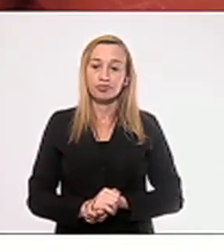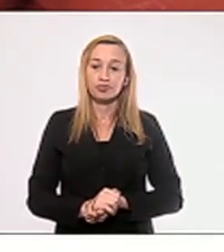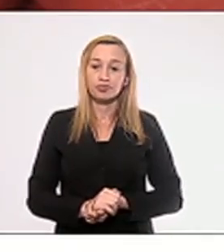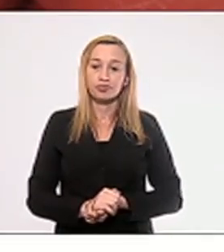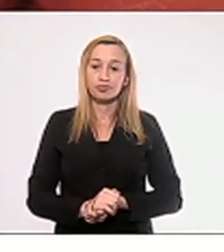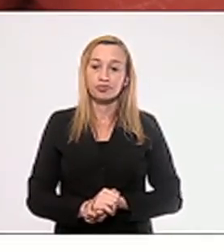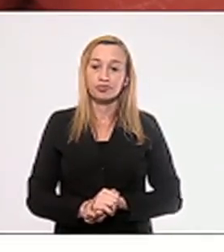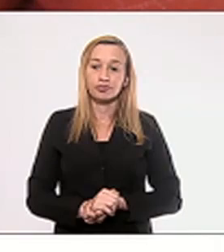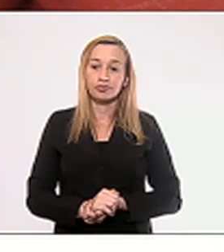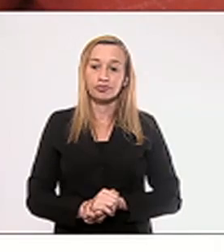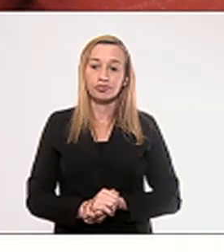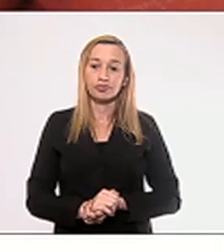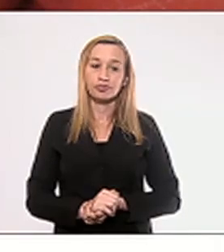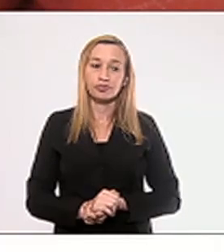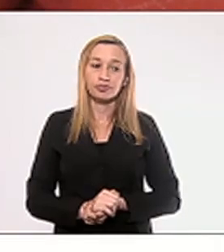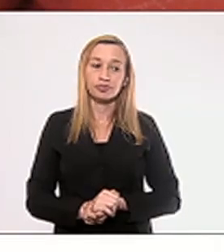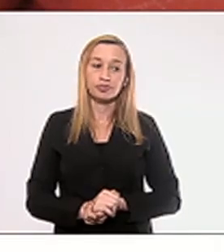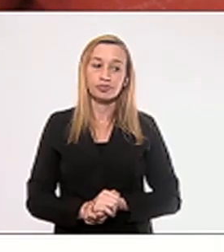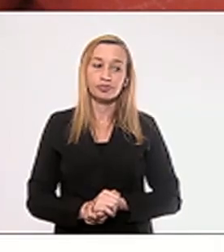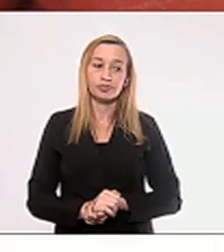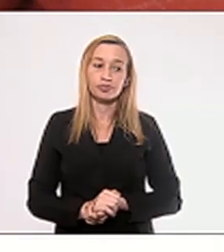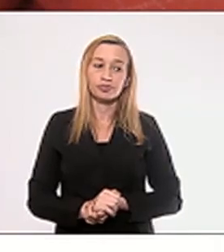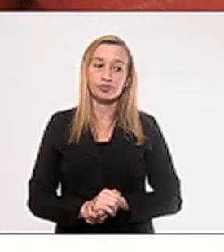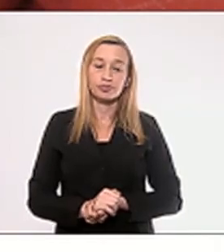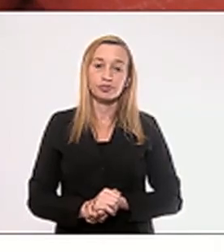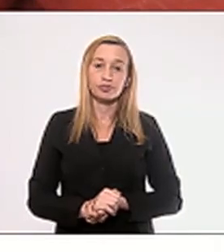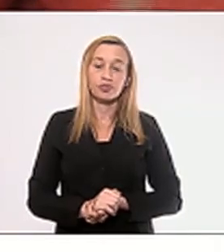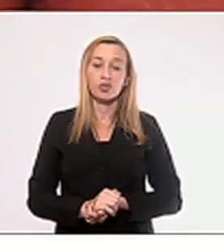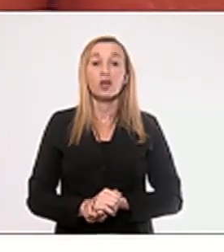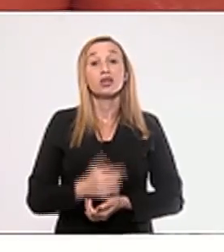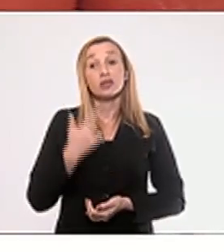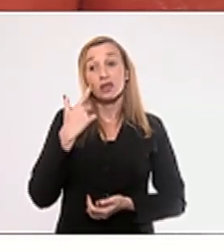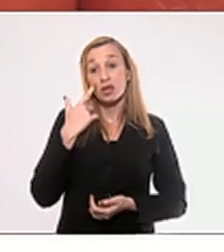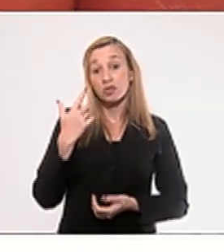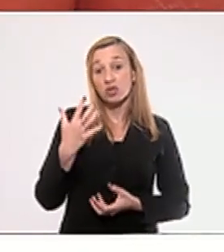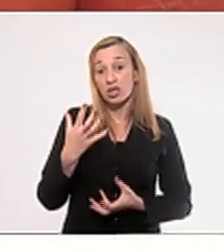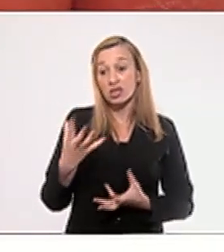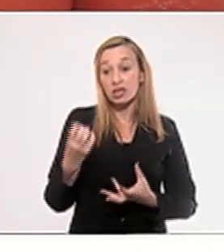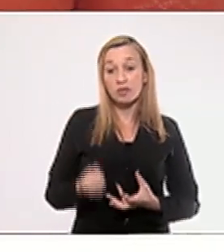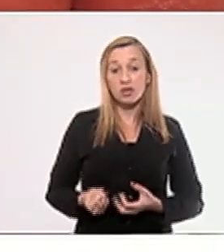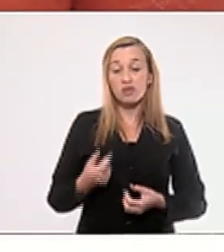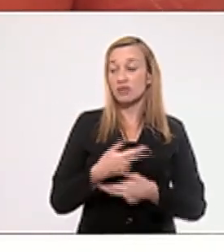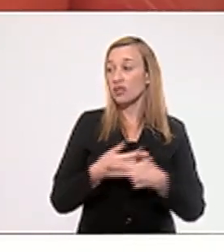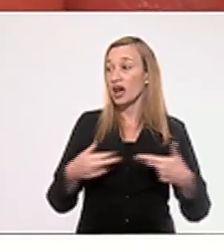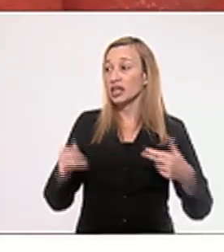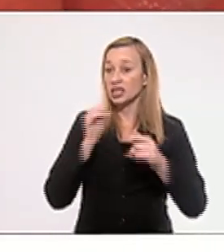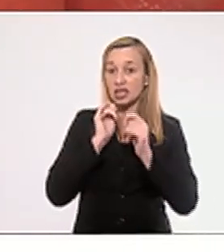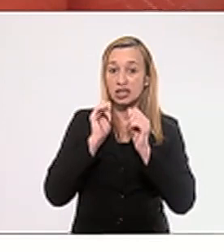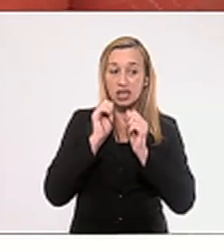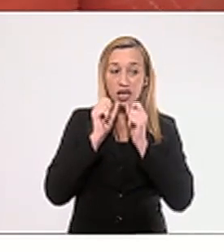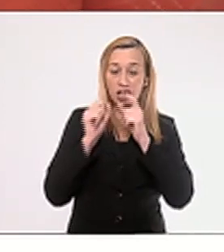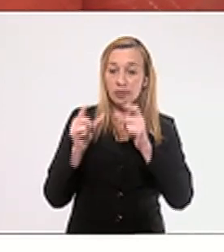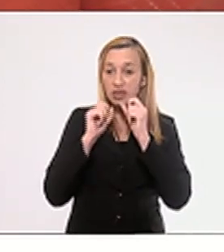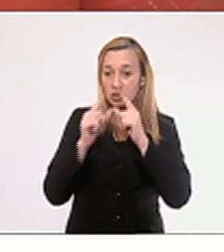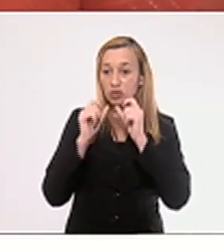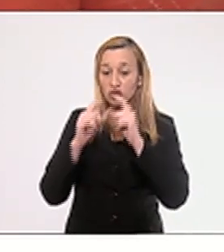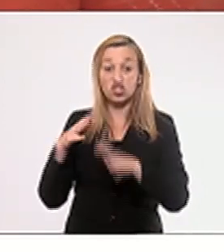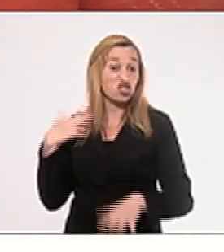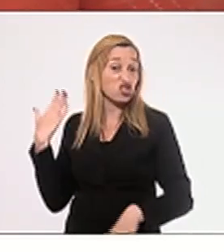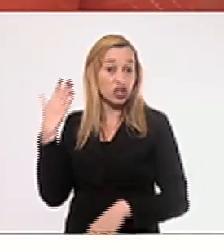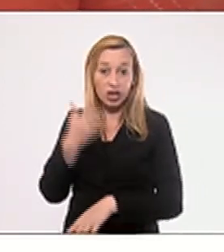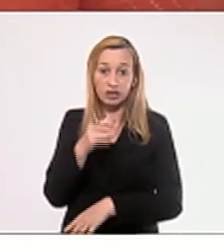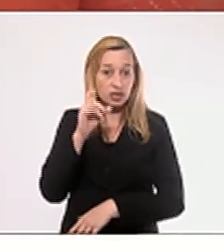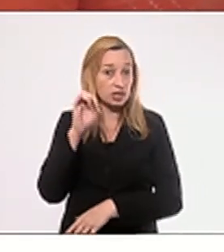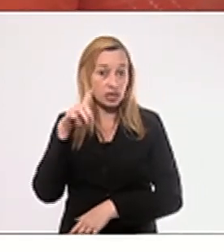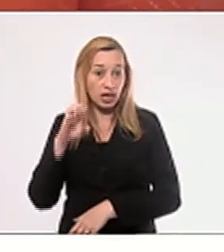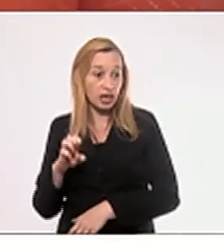A gente tem acatado as reclamações, muitas delas chegam diretamente à SEDAI. Muitos